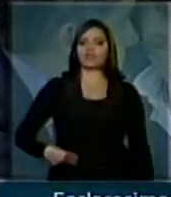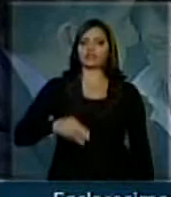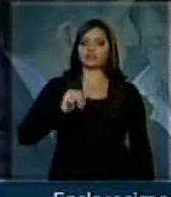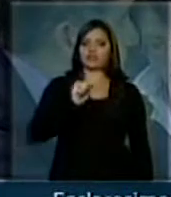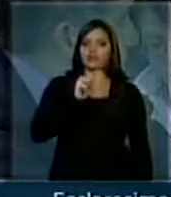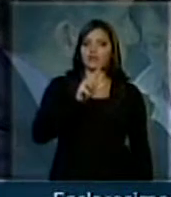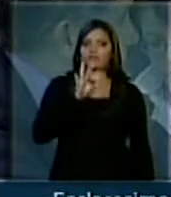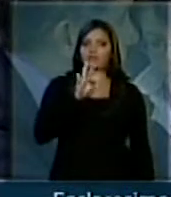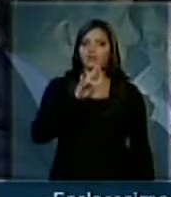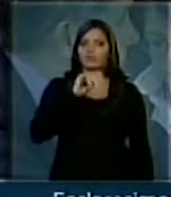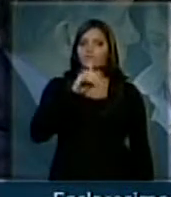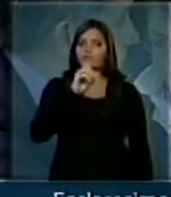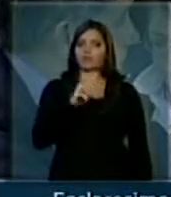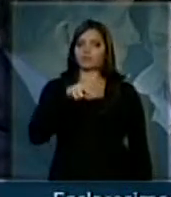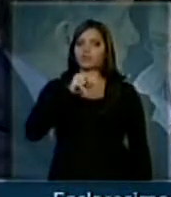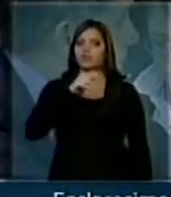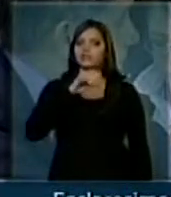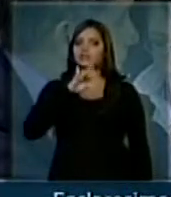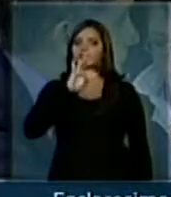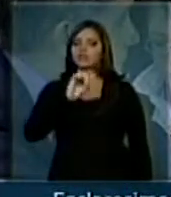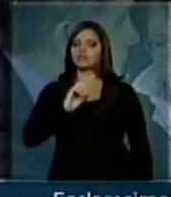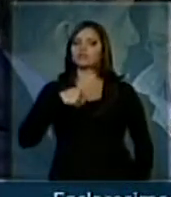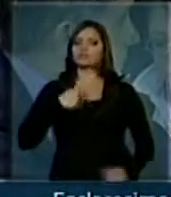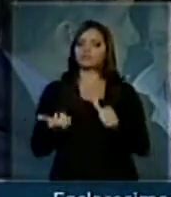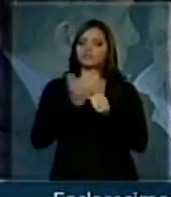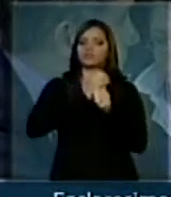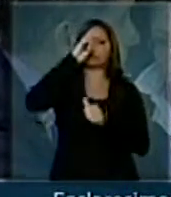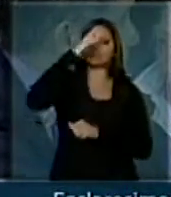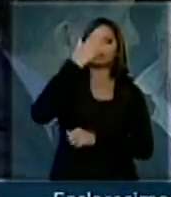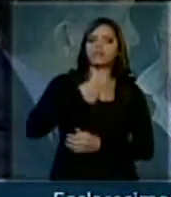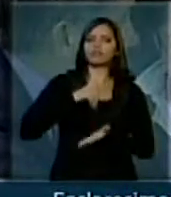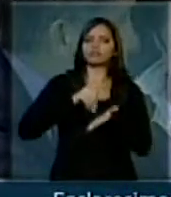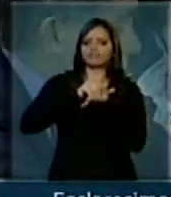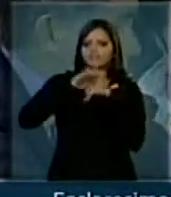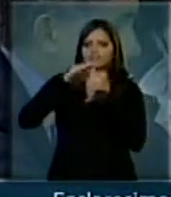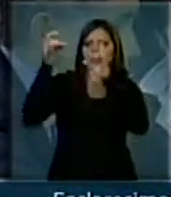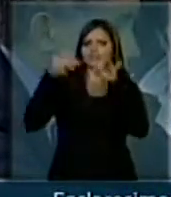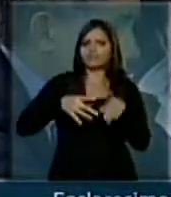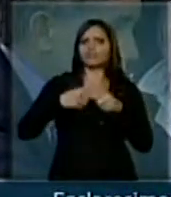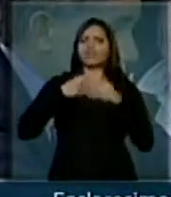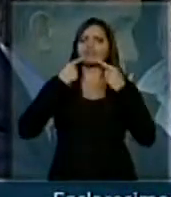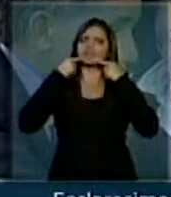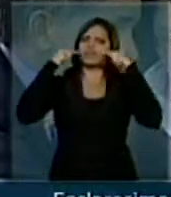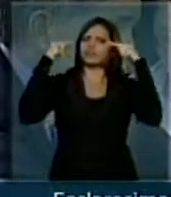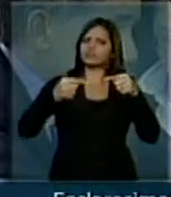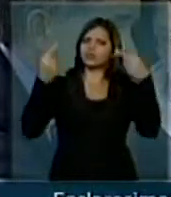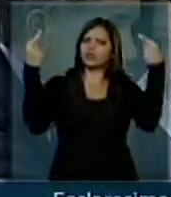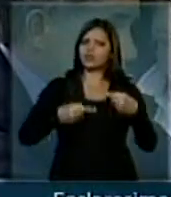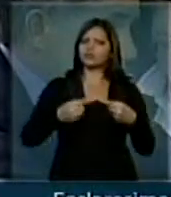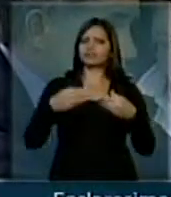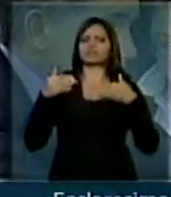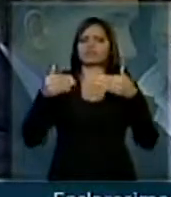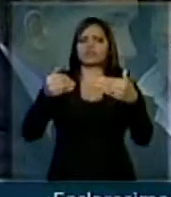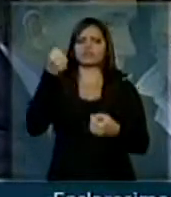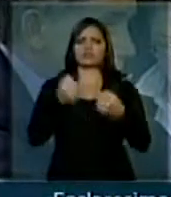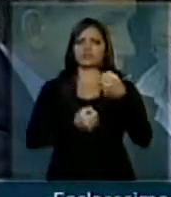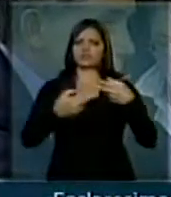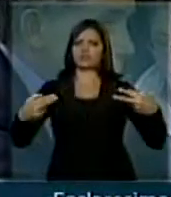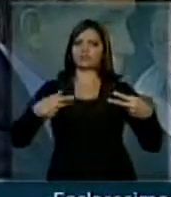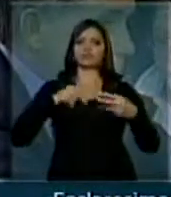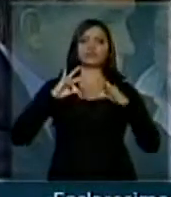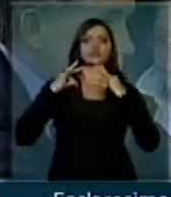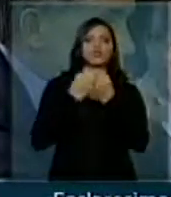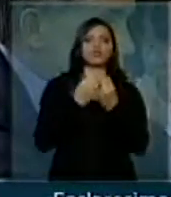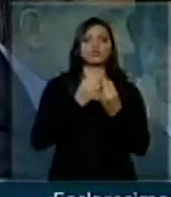Nascimento, que Vossa Excelência sucedeu, demitiu-se em razões das denúncias existentes contra o Ministério dos Transportes e a